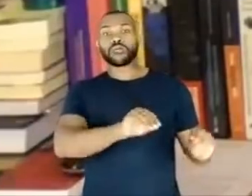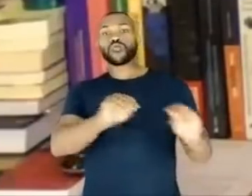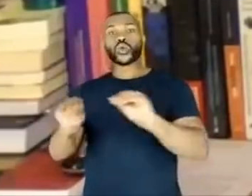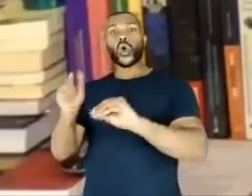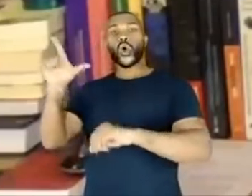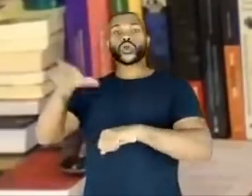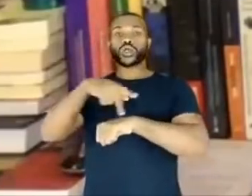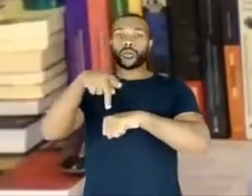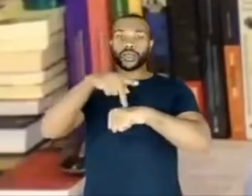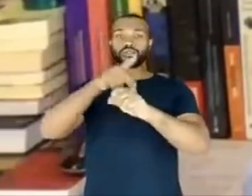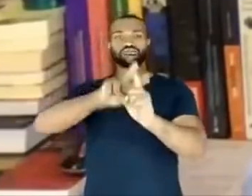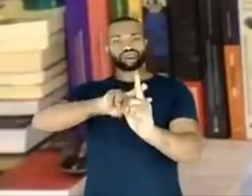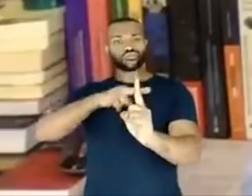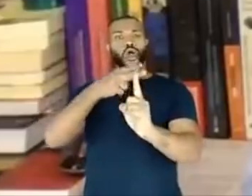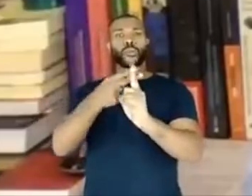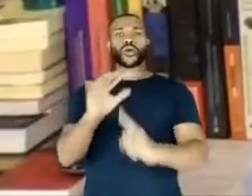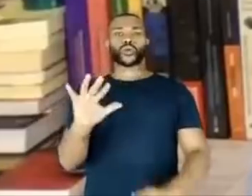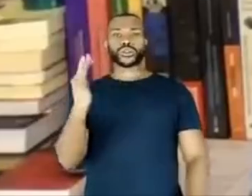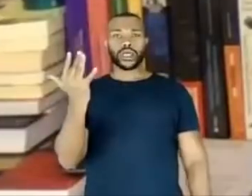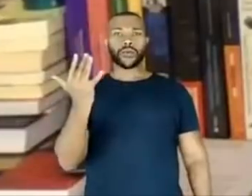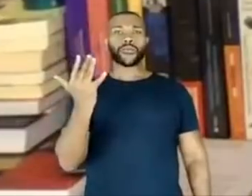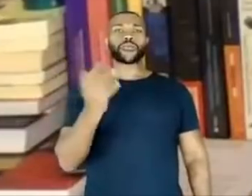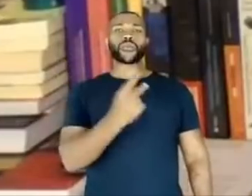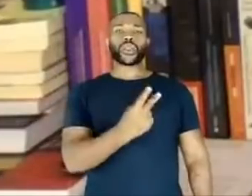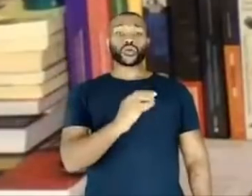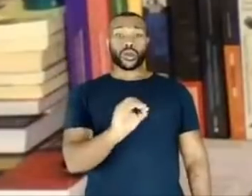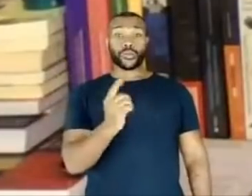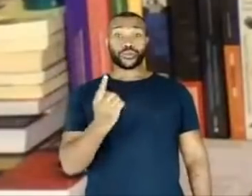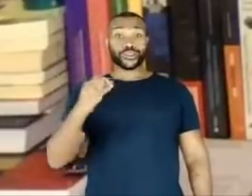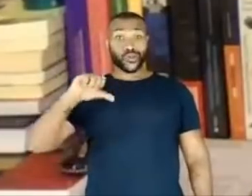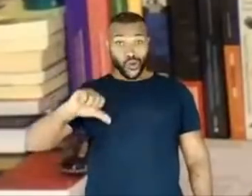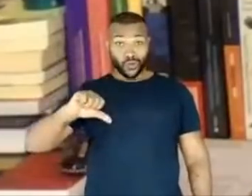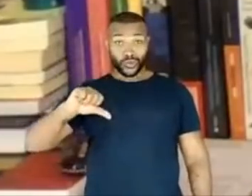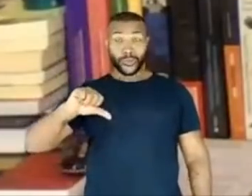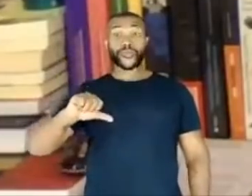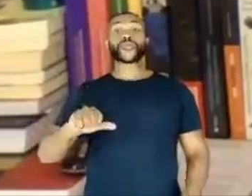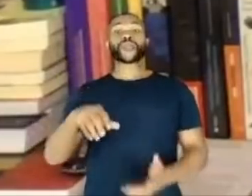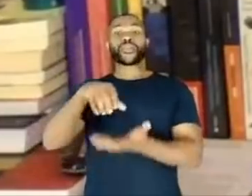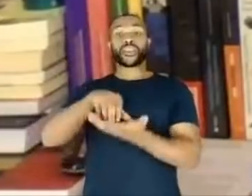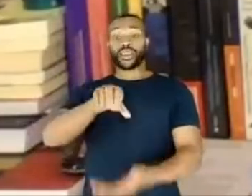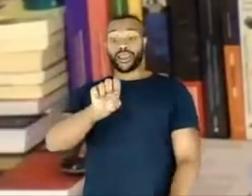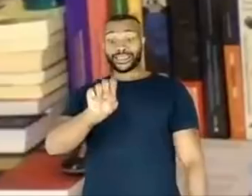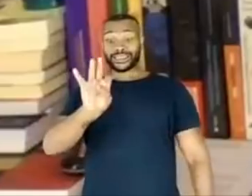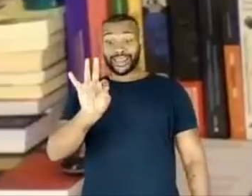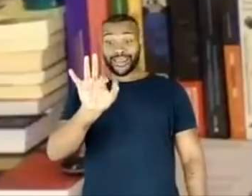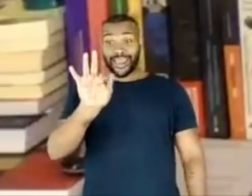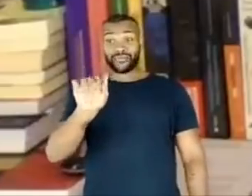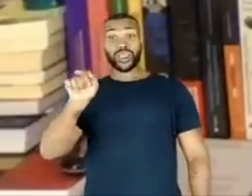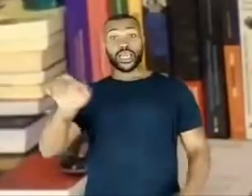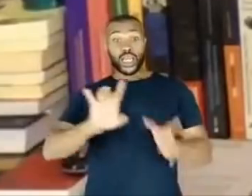havia ocorrido em 2019. O Supremo Tribunal Federal autorizou o fatiamento